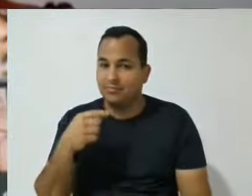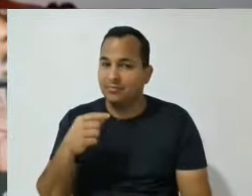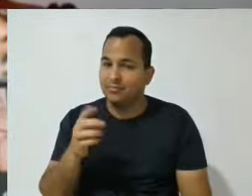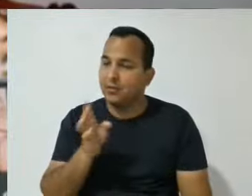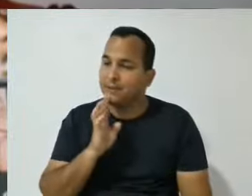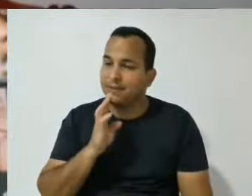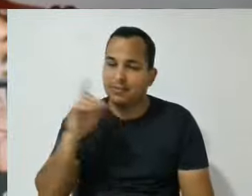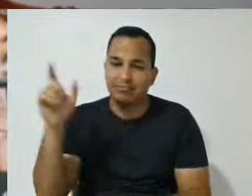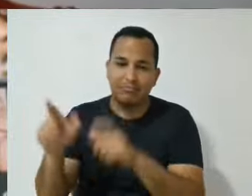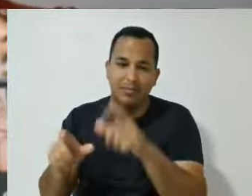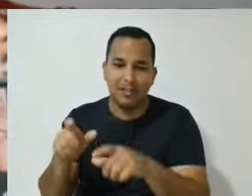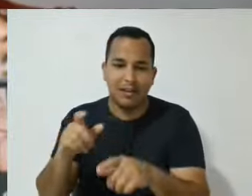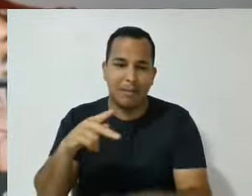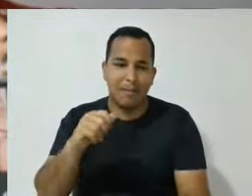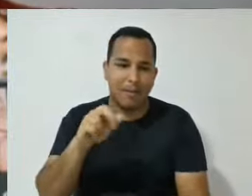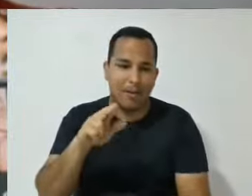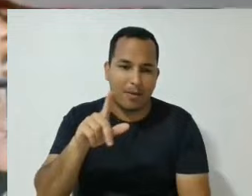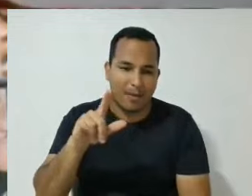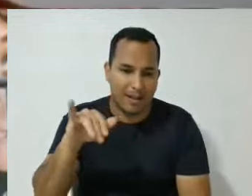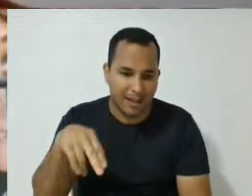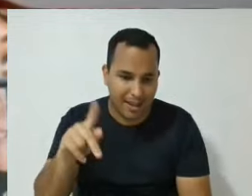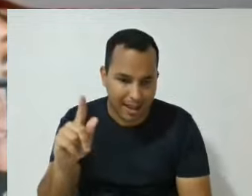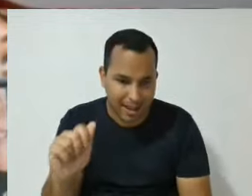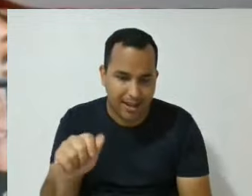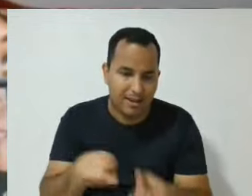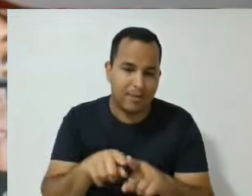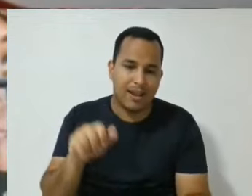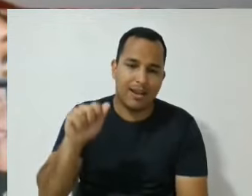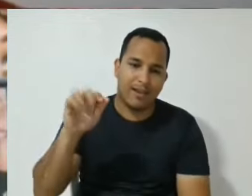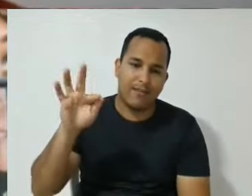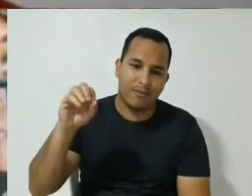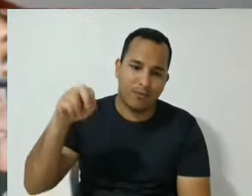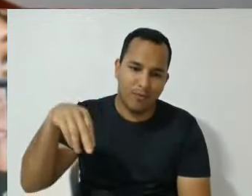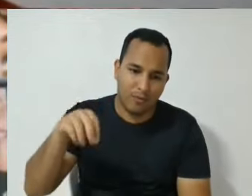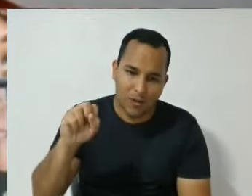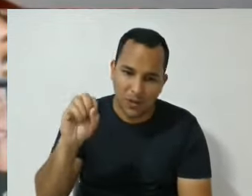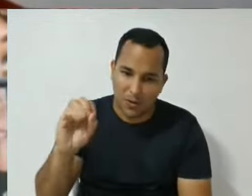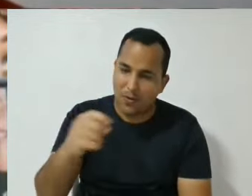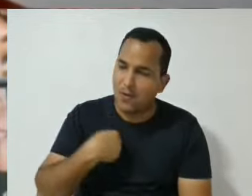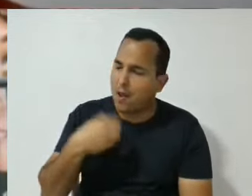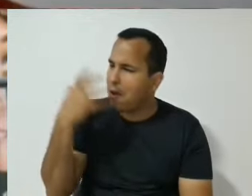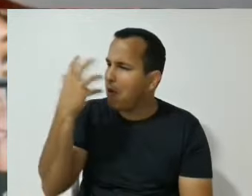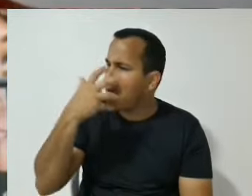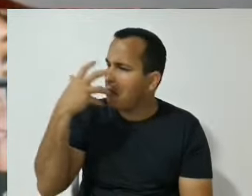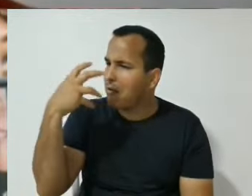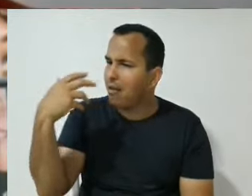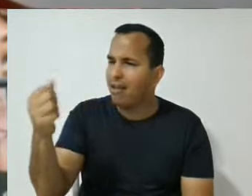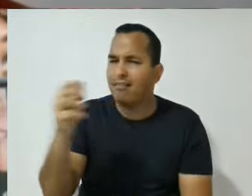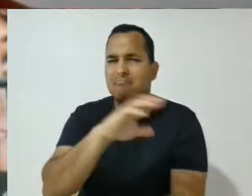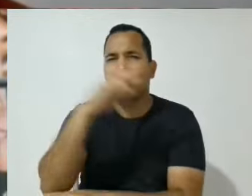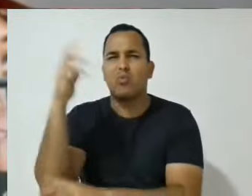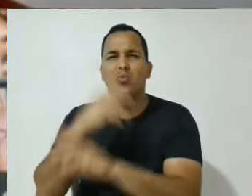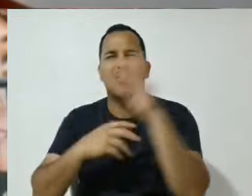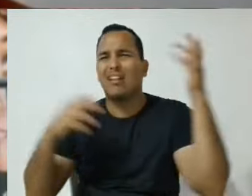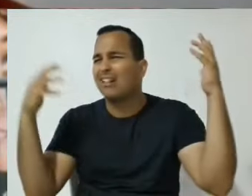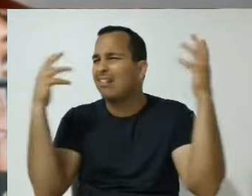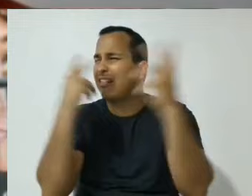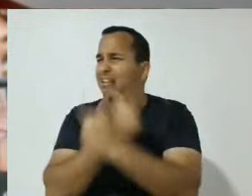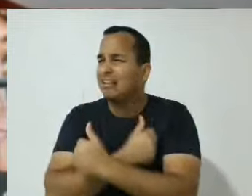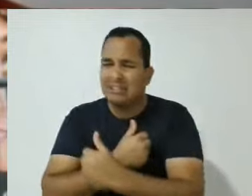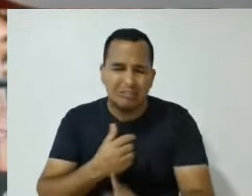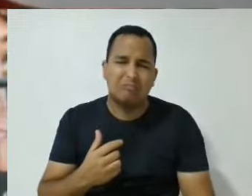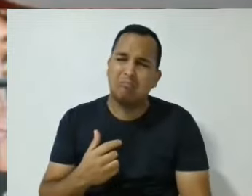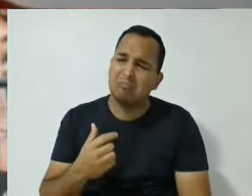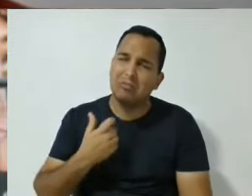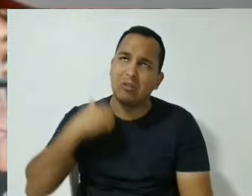com a Paulinha, Afonso, e fiquei encantada. Vi aquela natureza exuberante, falei assim, gente, imagina eu poder